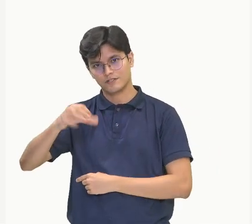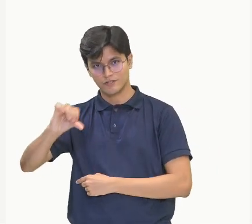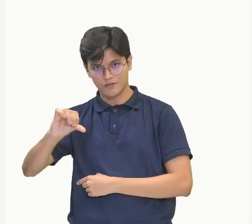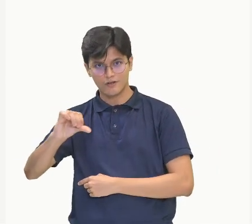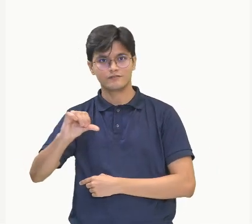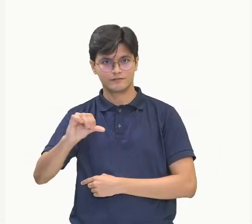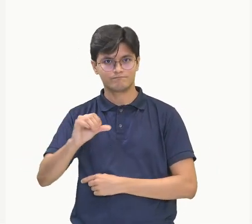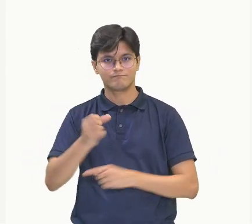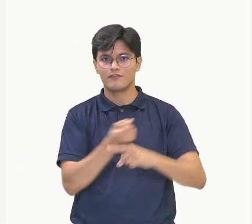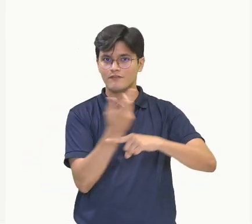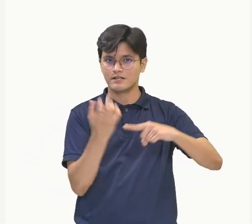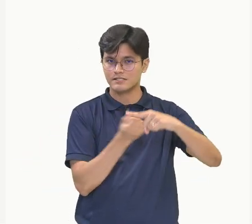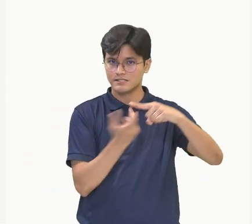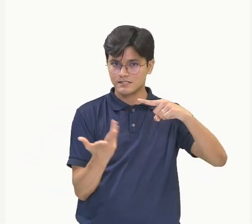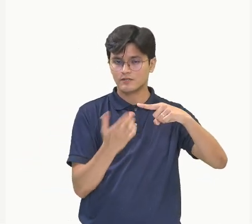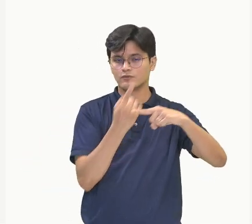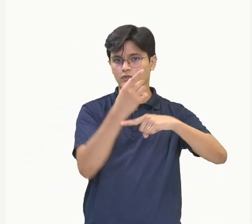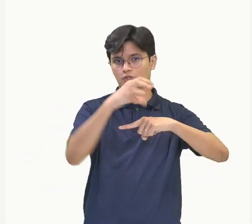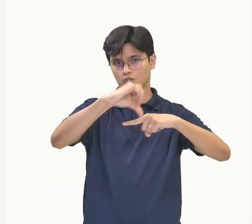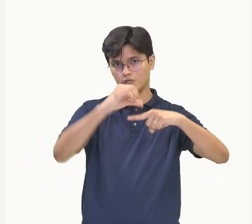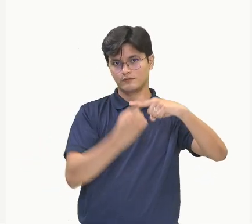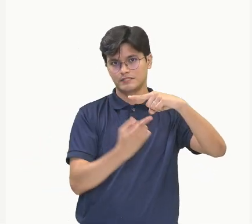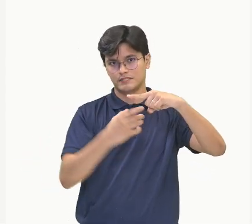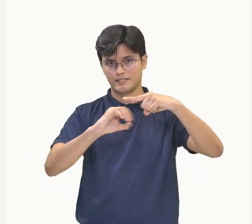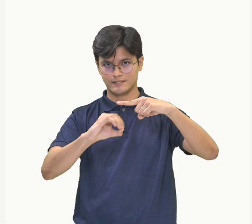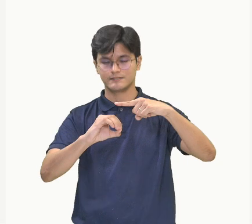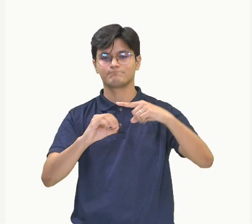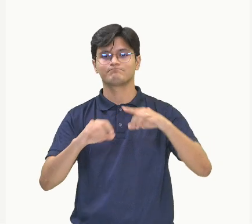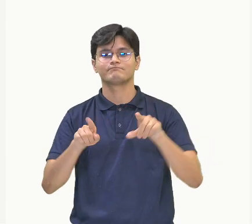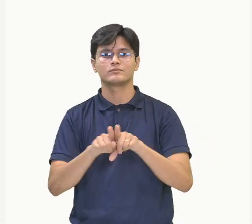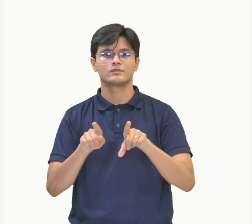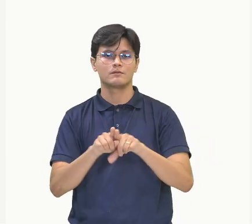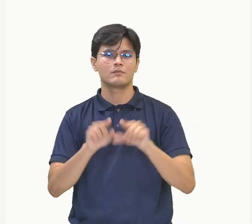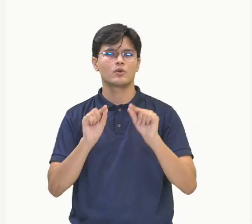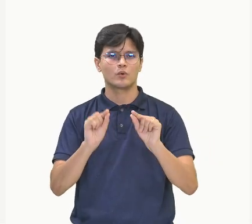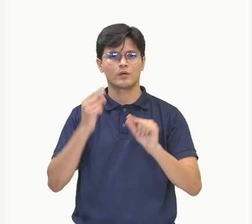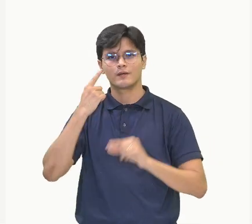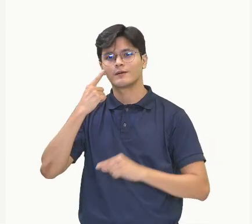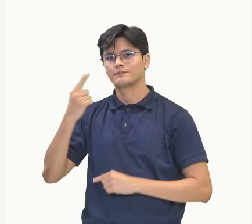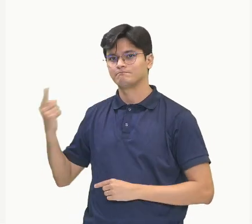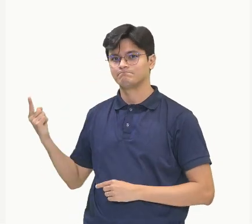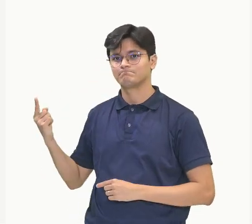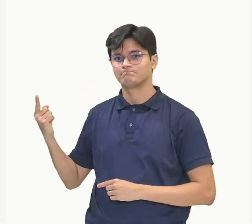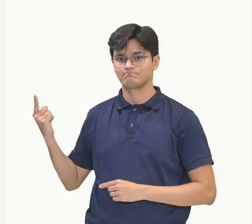10. Da mesma forma, aqui, ó, vamos analisar